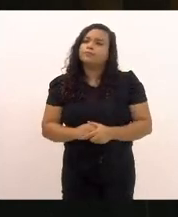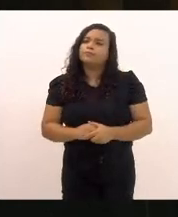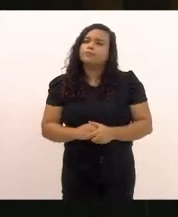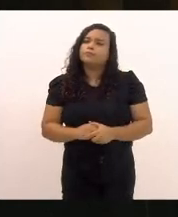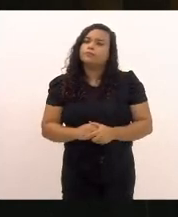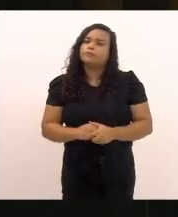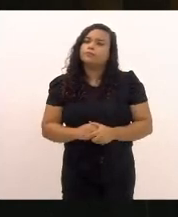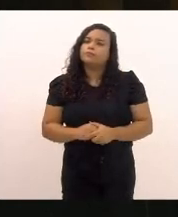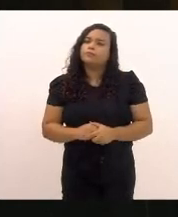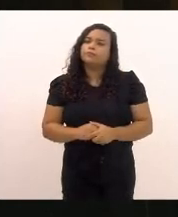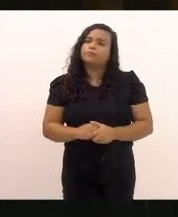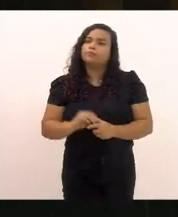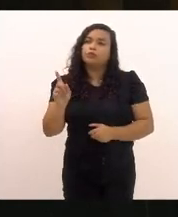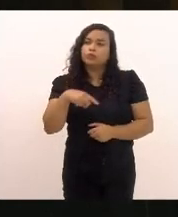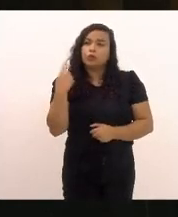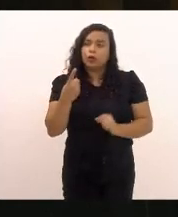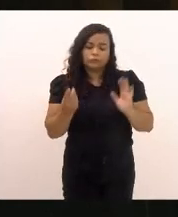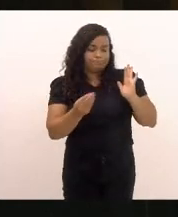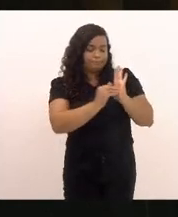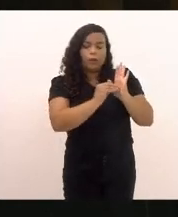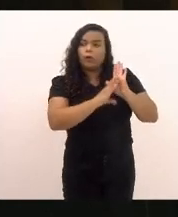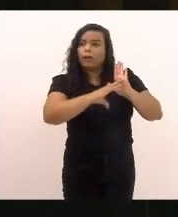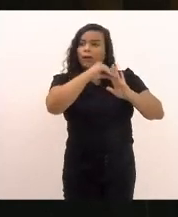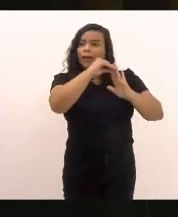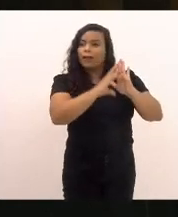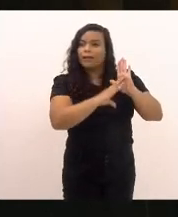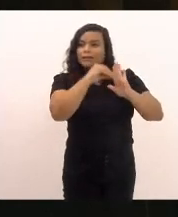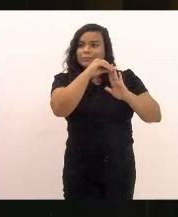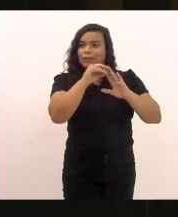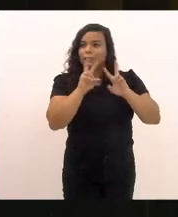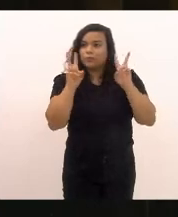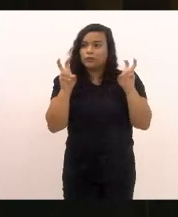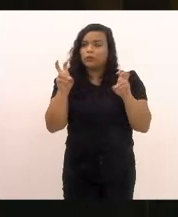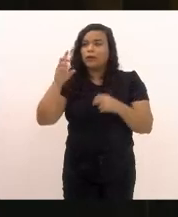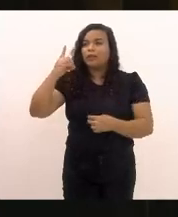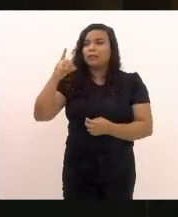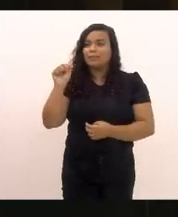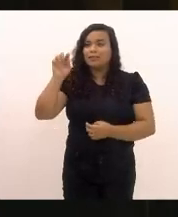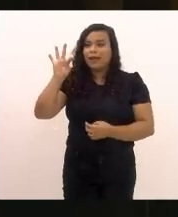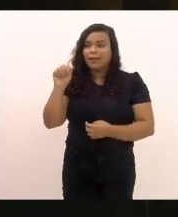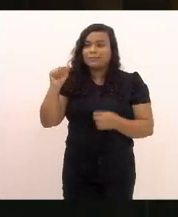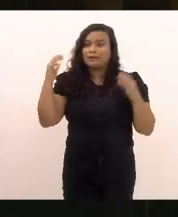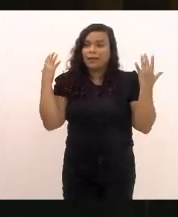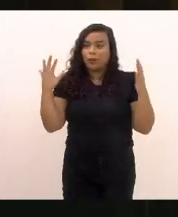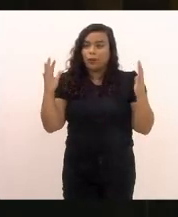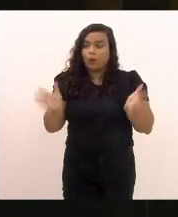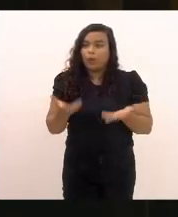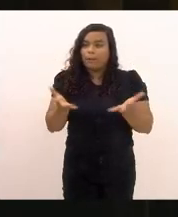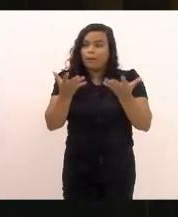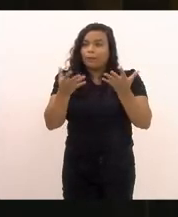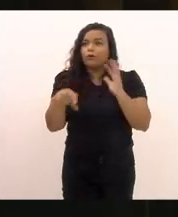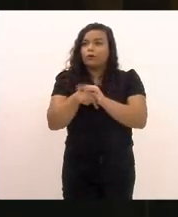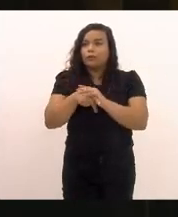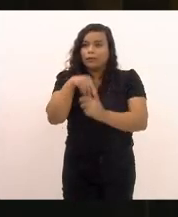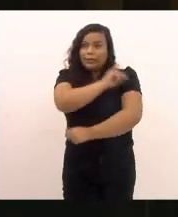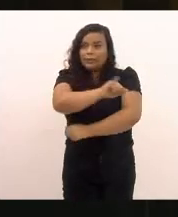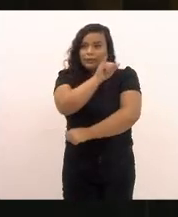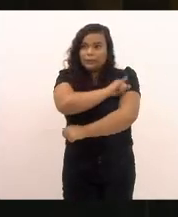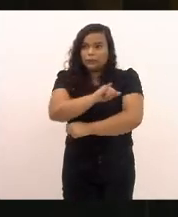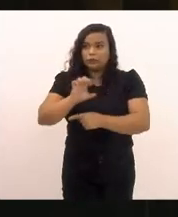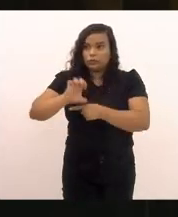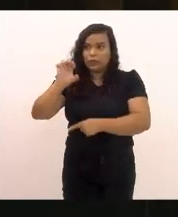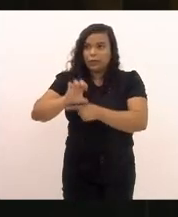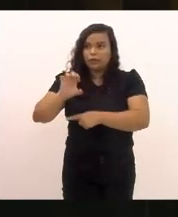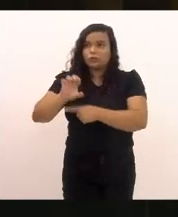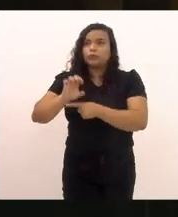que estamos querendo colocar no calendário das datas comemorativas do estado do Rio de Janeiro, que a segunda-feira de